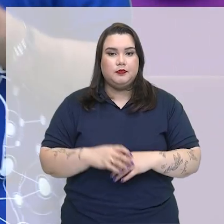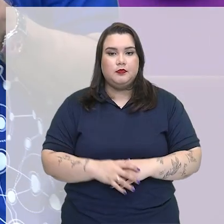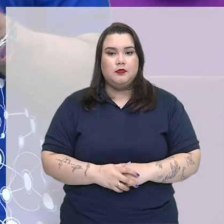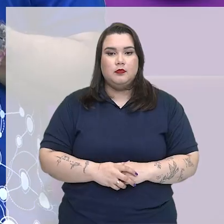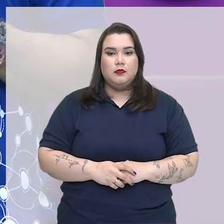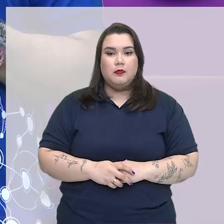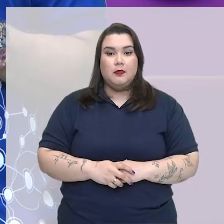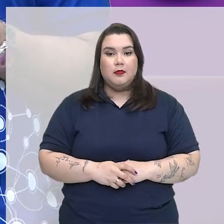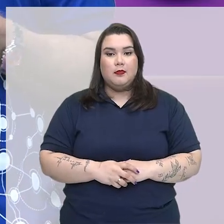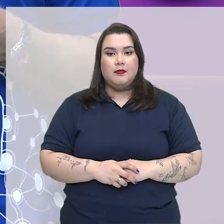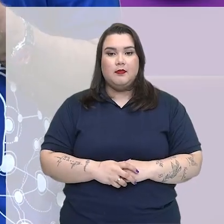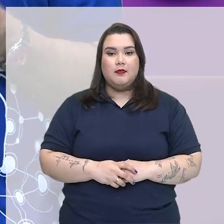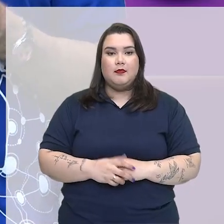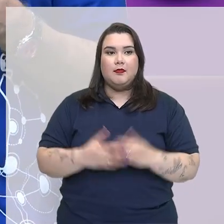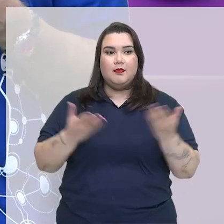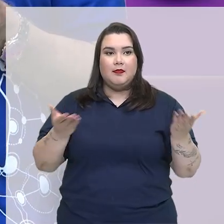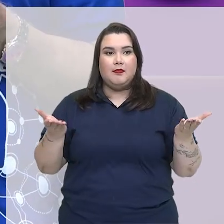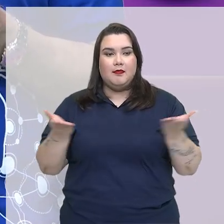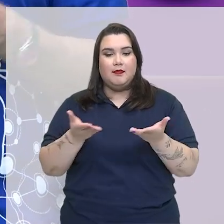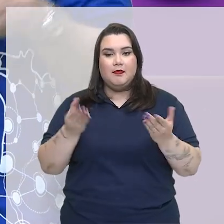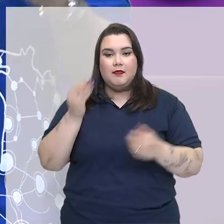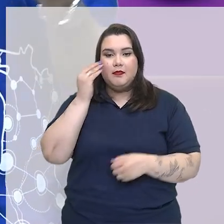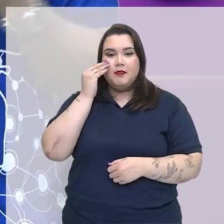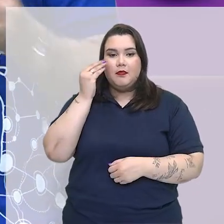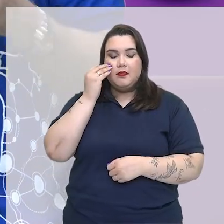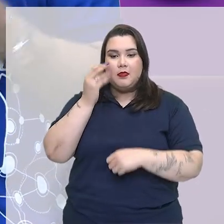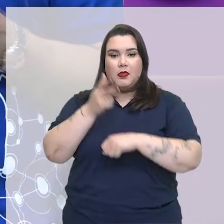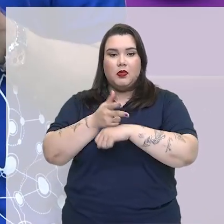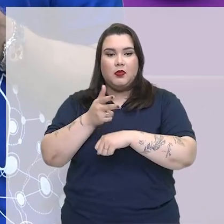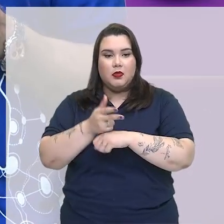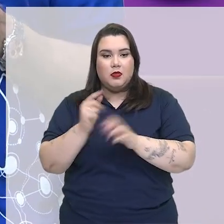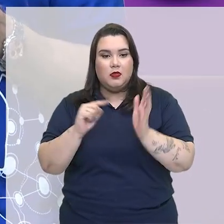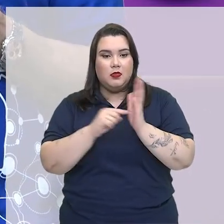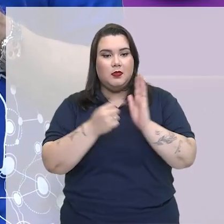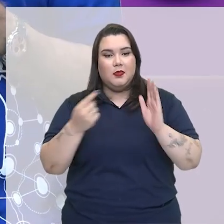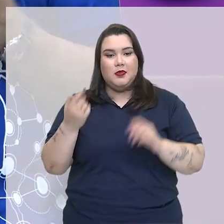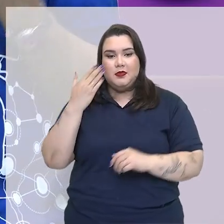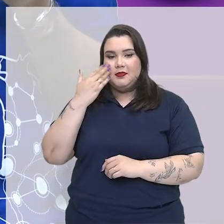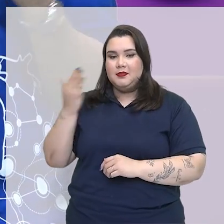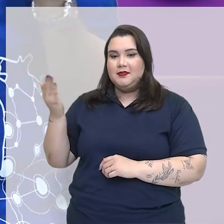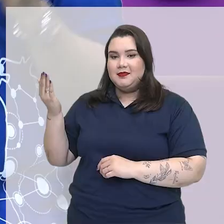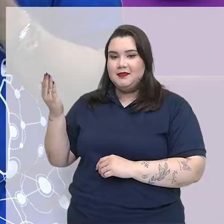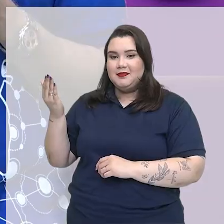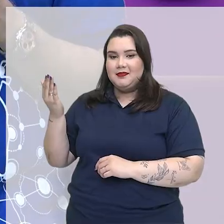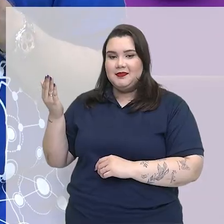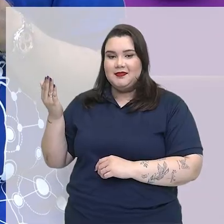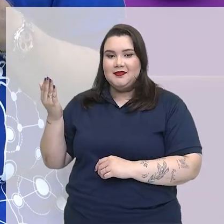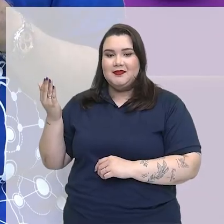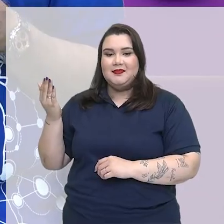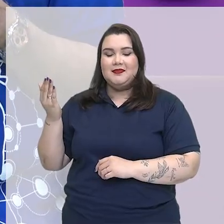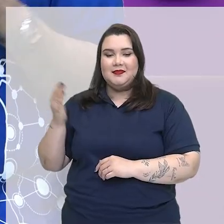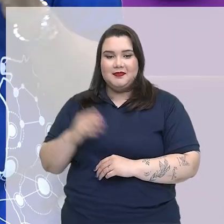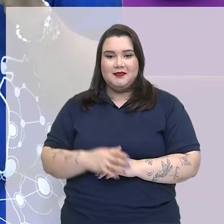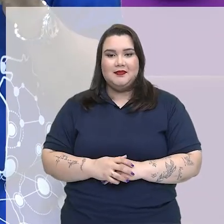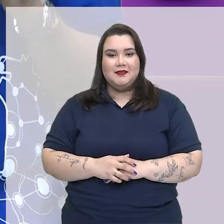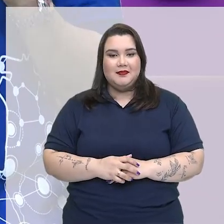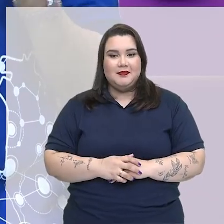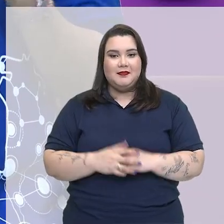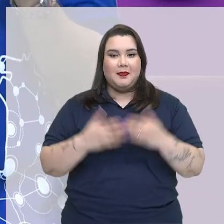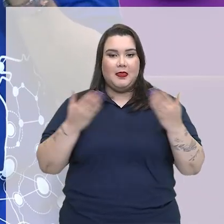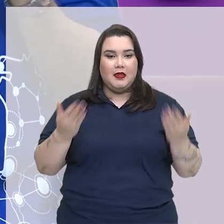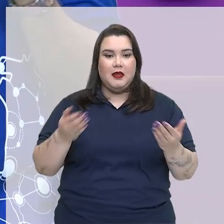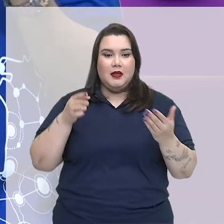Beleza? Então, vejamos um VT de pontos aí. Olha só aqui do meu lado. Ó, observe aqui do meu lado.